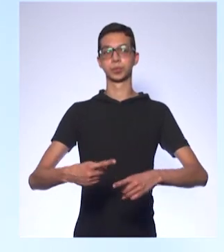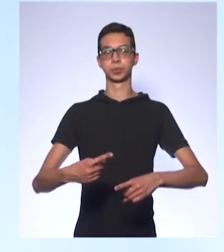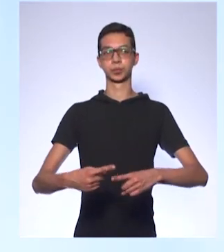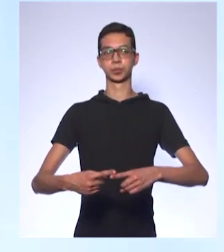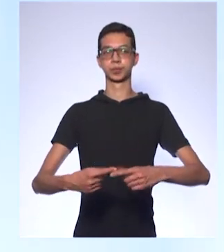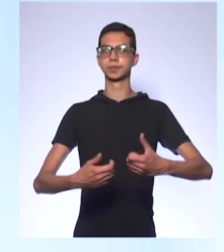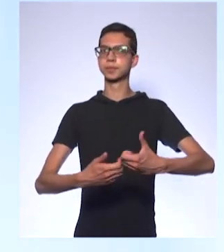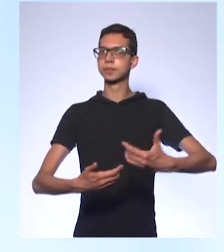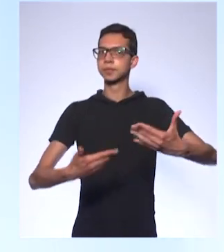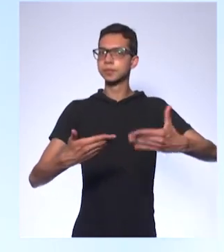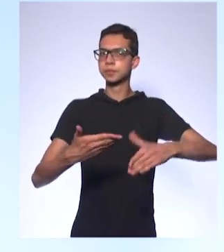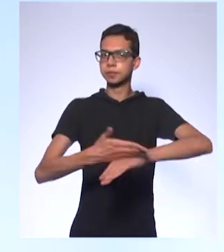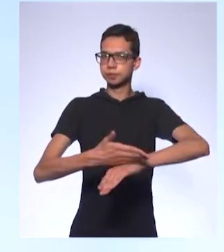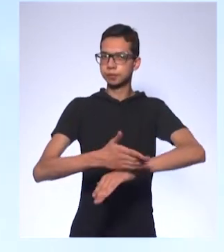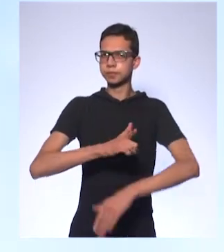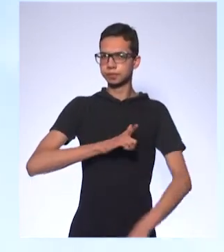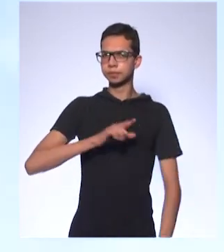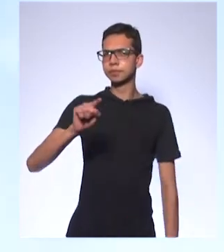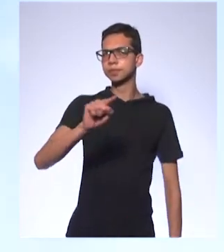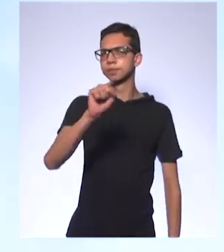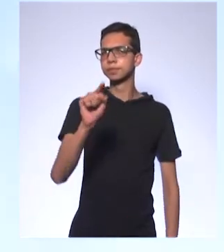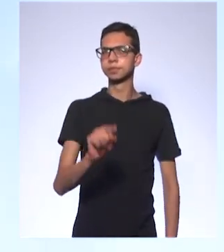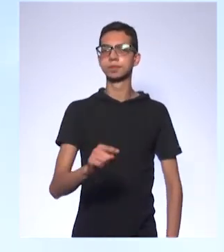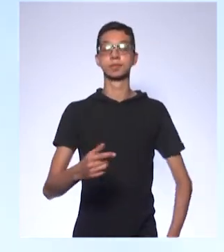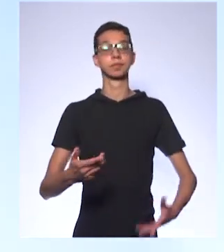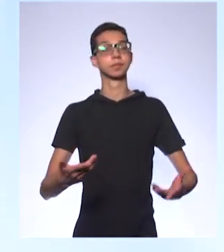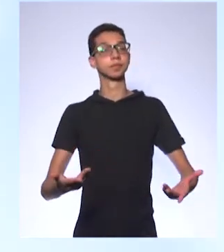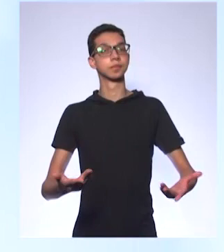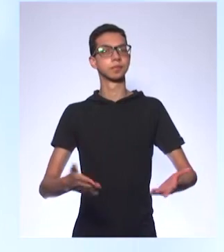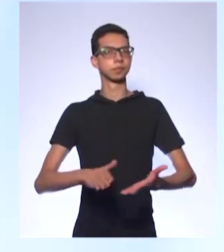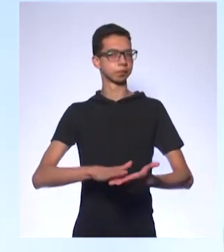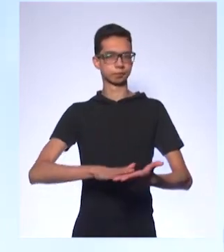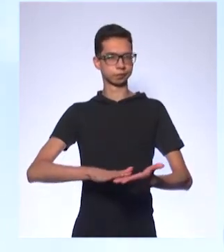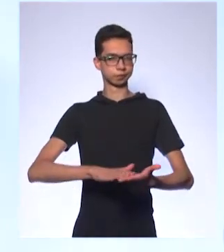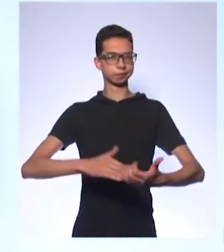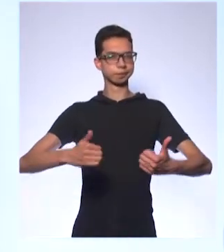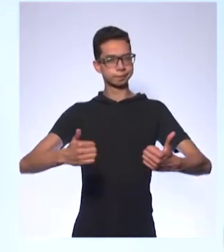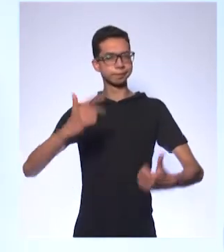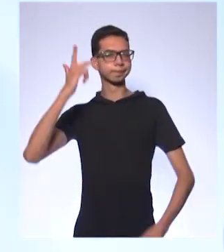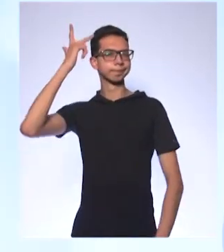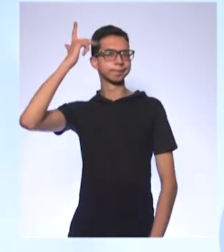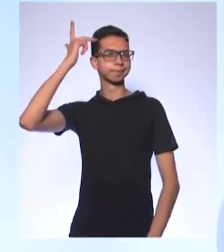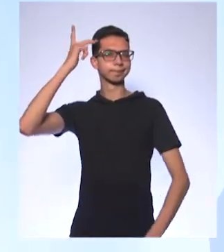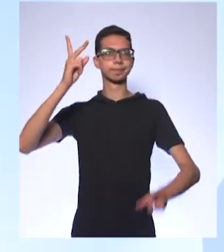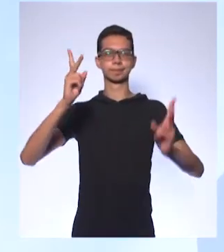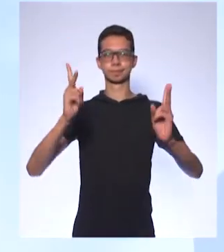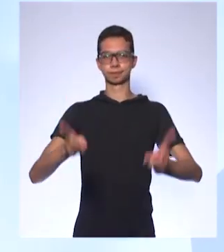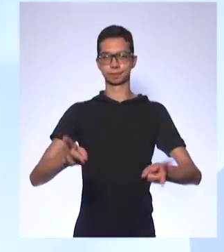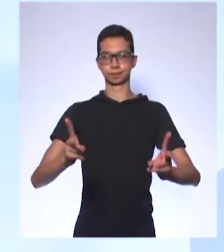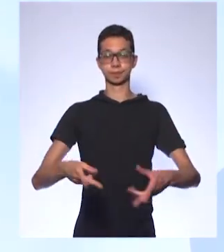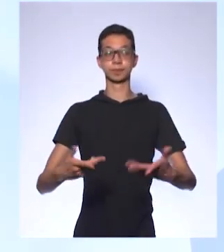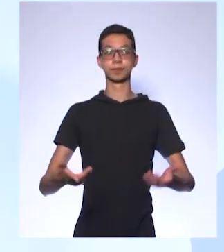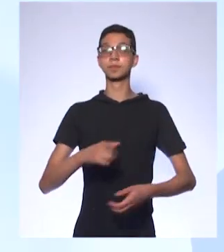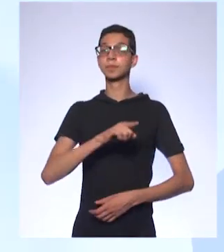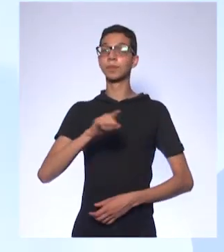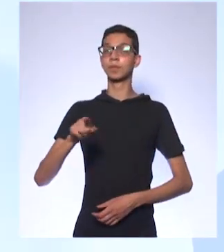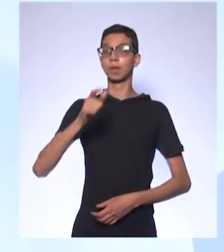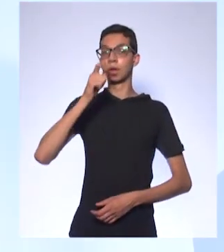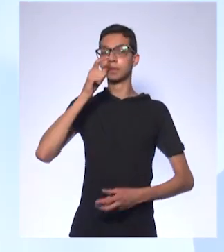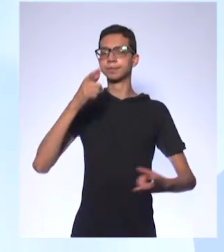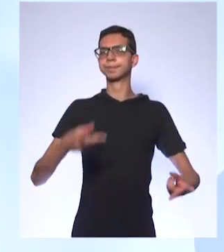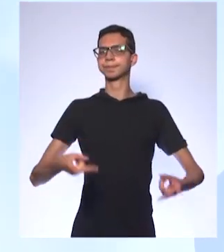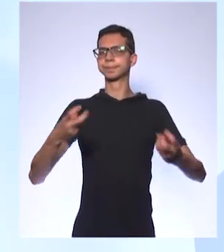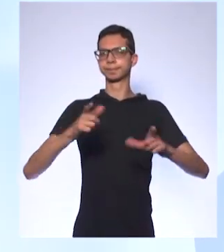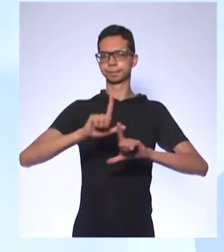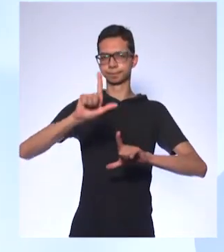interação aí, alguma pergunta, Não, né? Então, tudo bem, tranquilo, vamos lá. Então, vejam só, a gente vê aqui